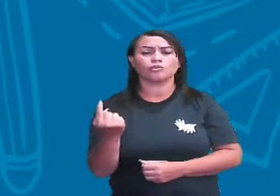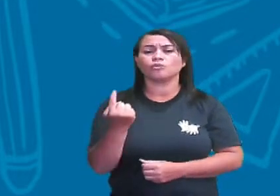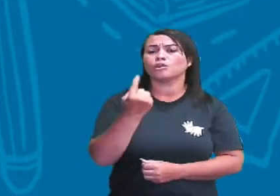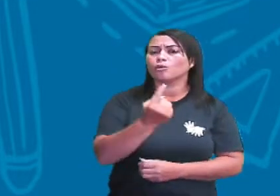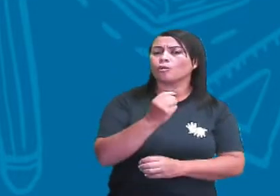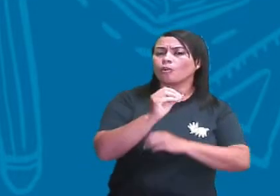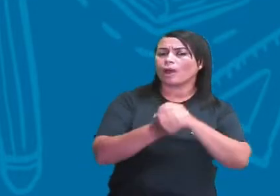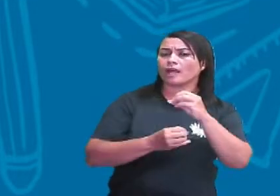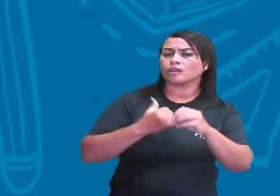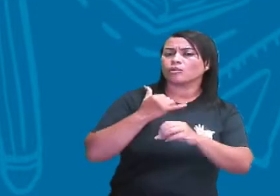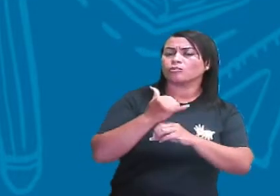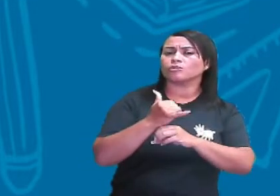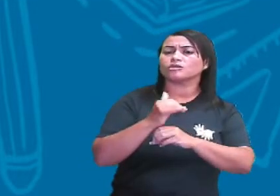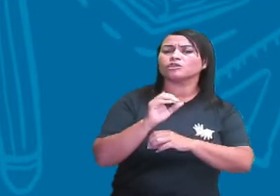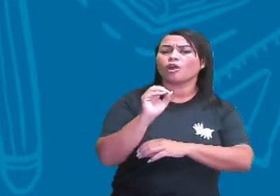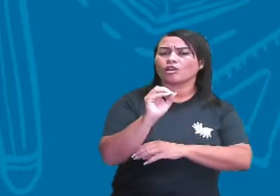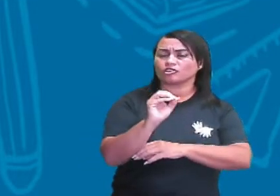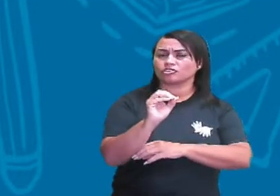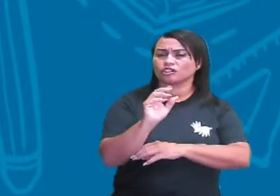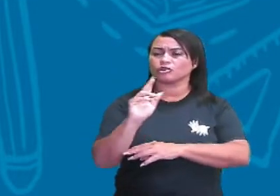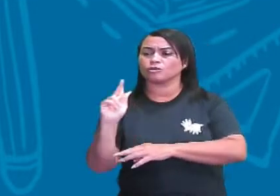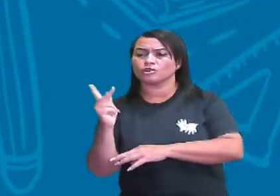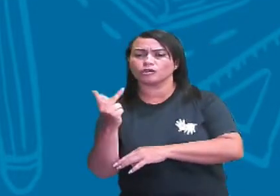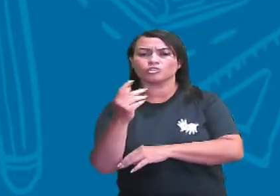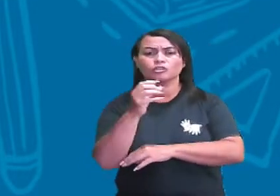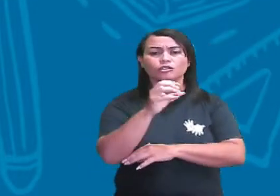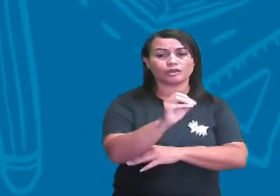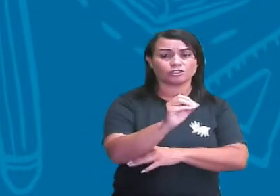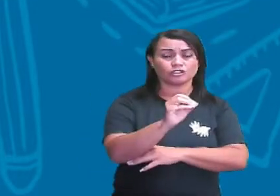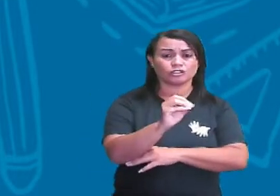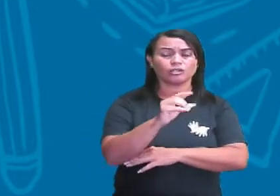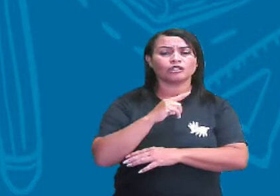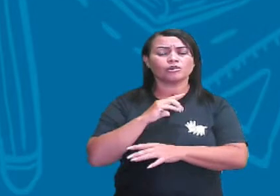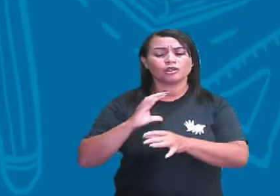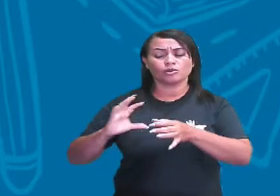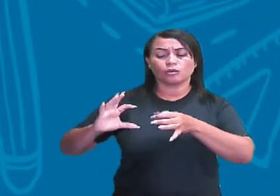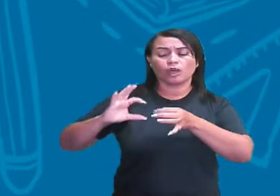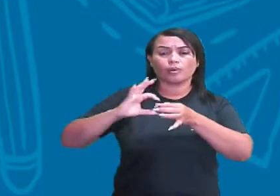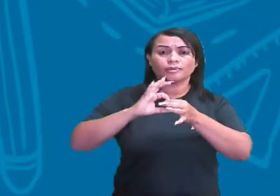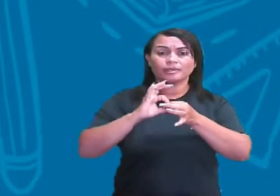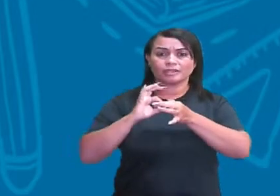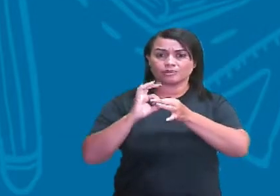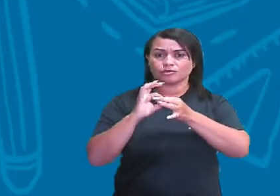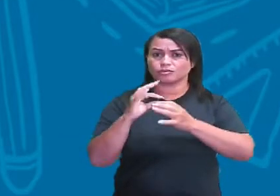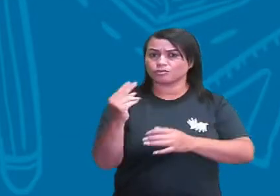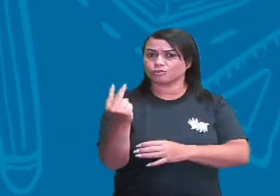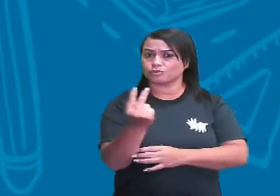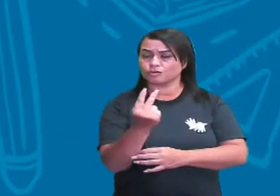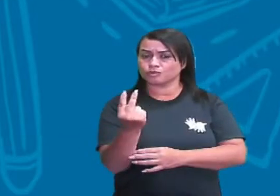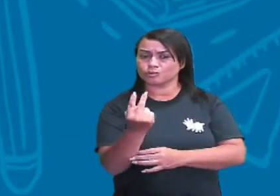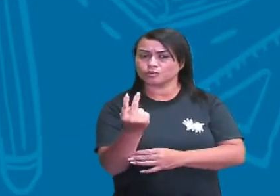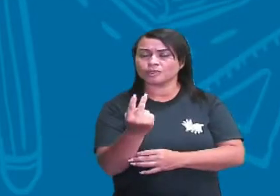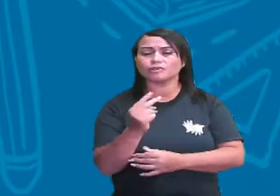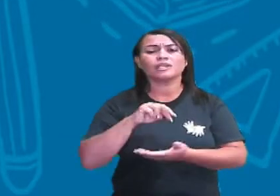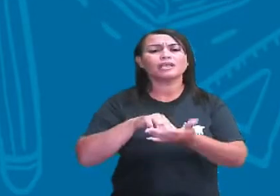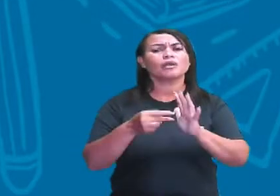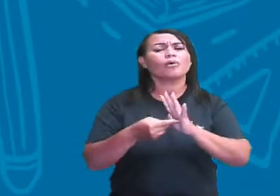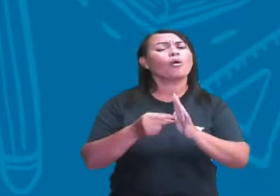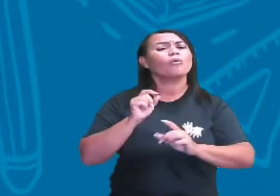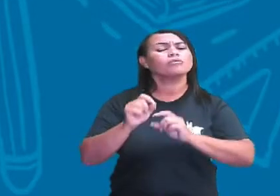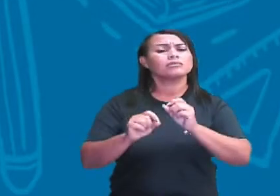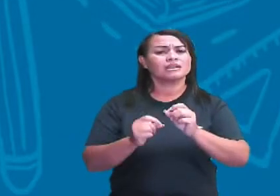oxigênio. Então, esses átomos se unem, um átomo de oxigênio com dois átomos de hidrogênio e